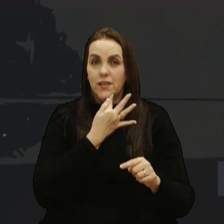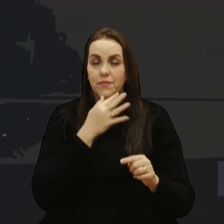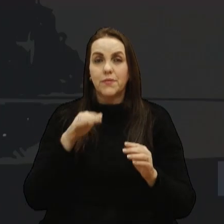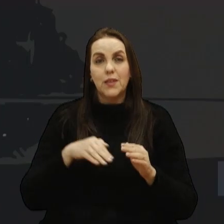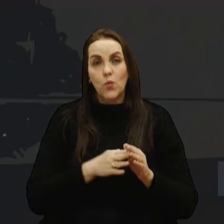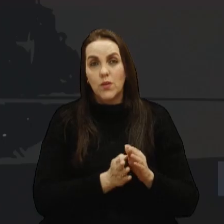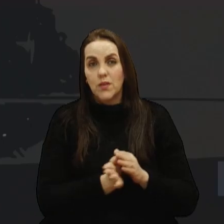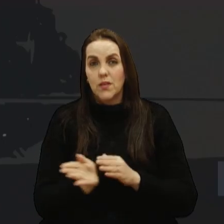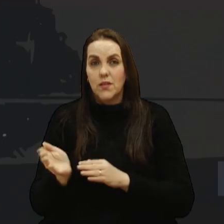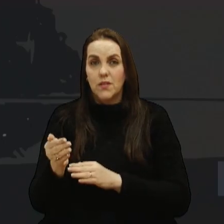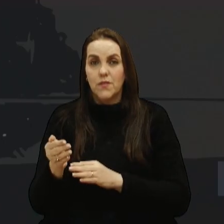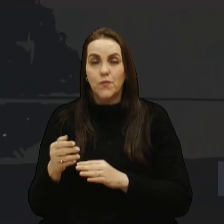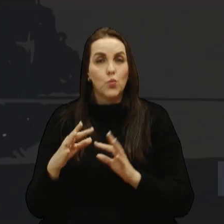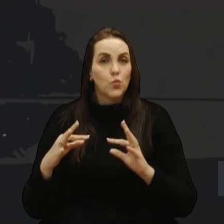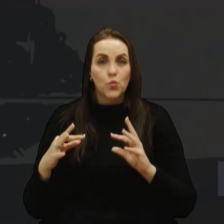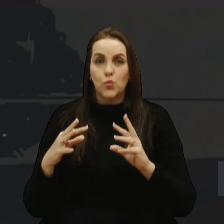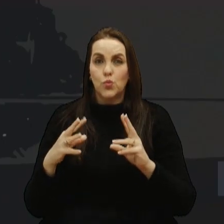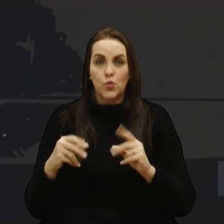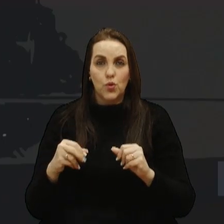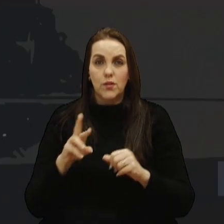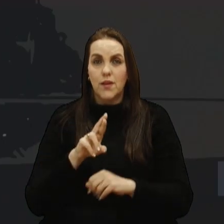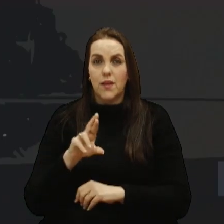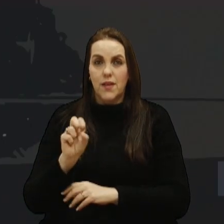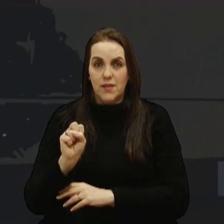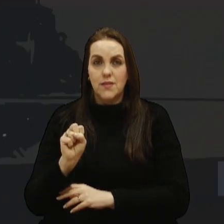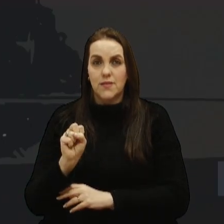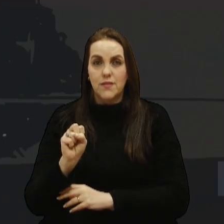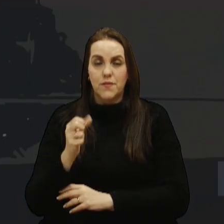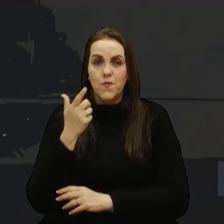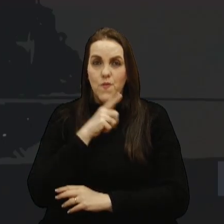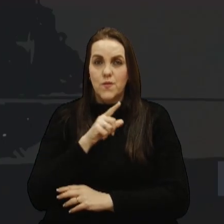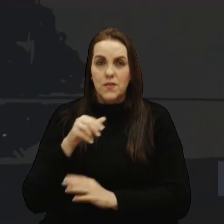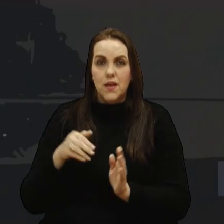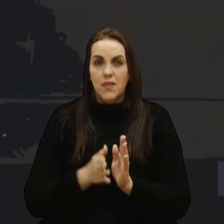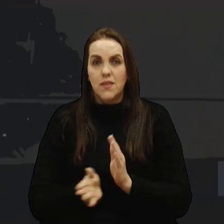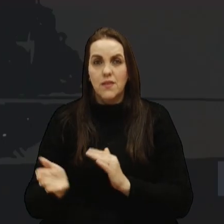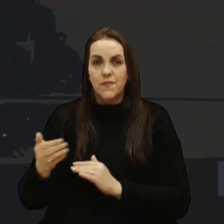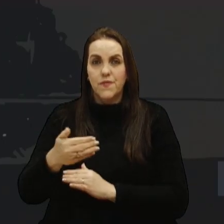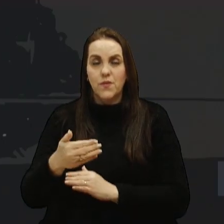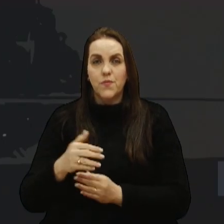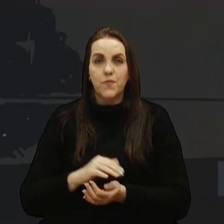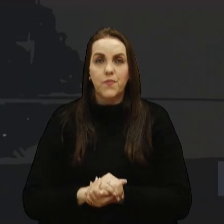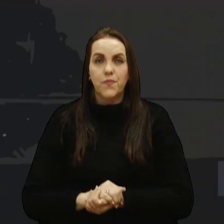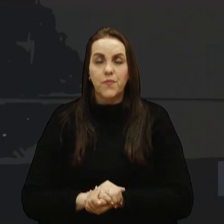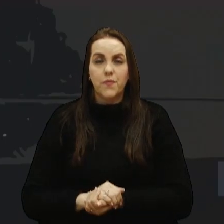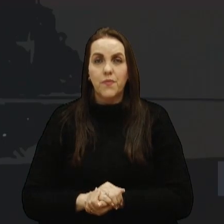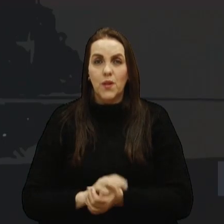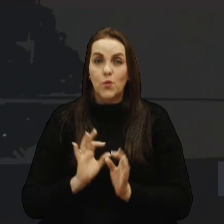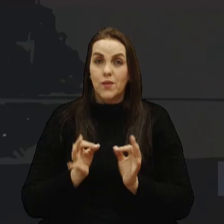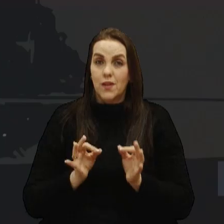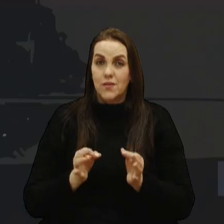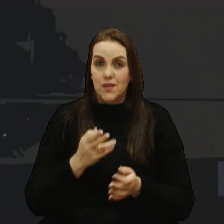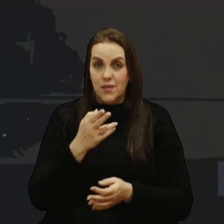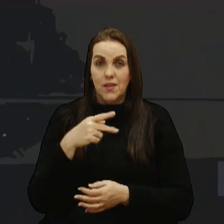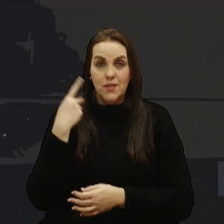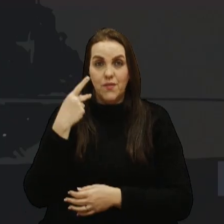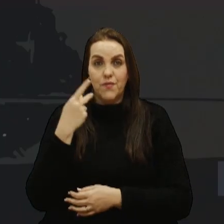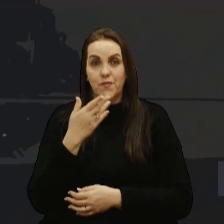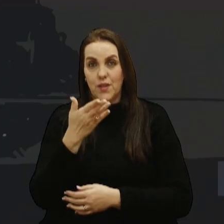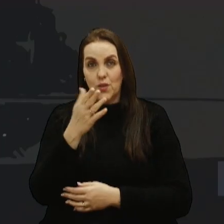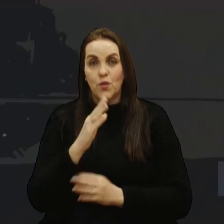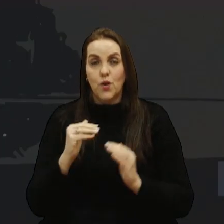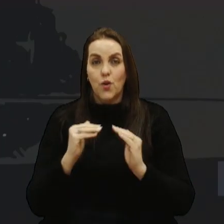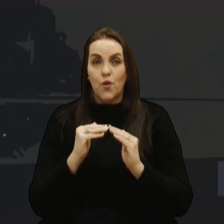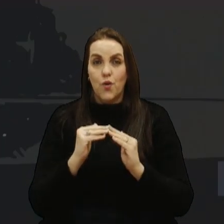para toda a RS, tenho certeza que a nobre vereadora concorda, porque é um